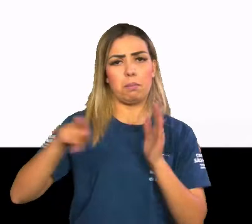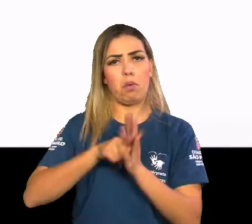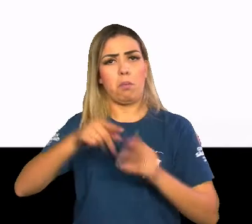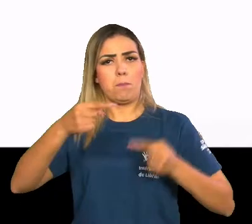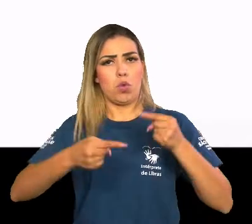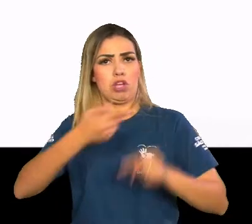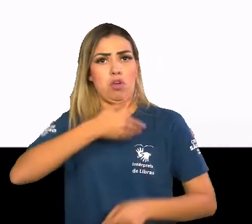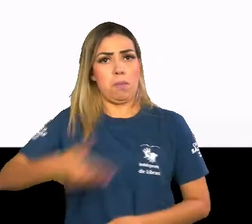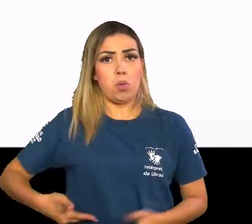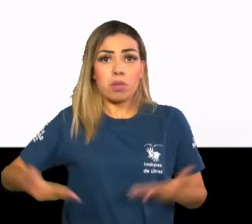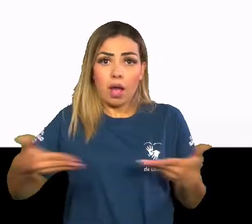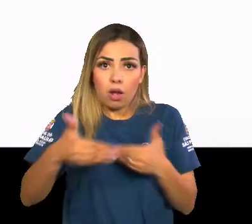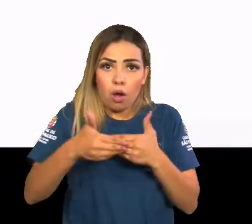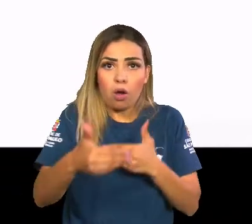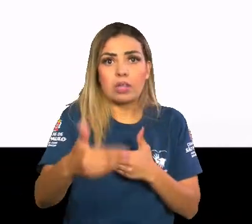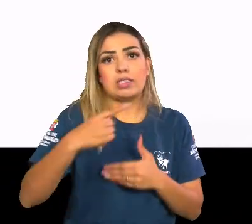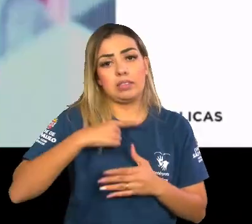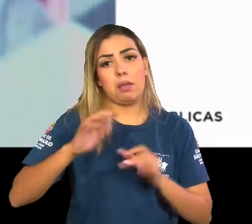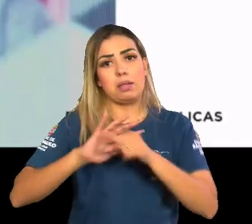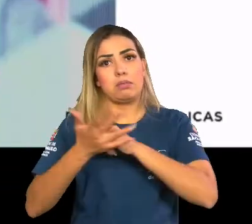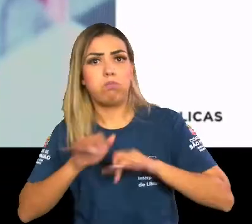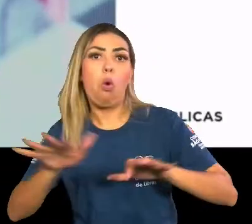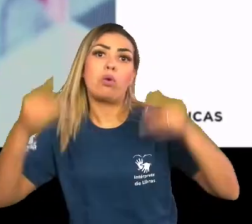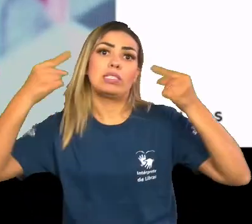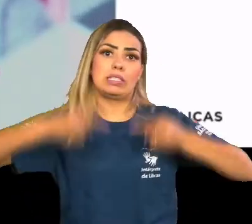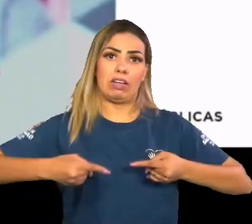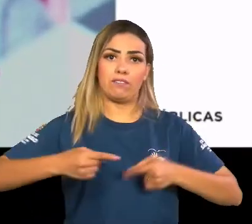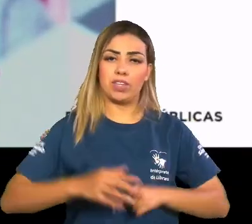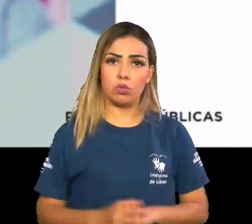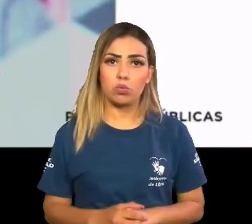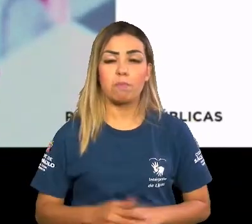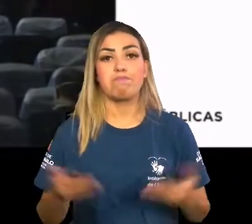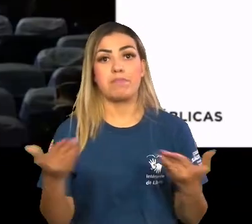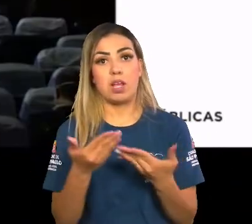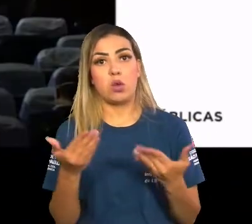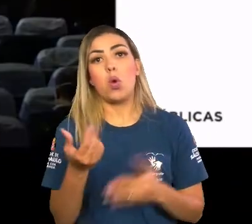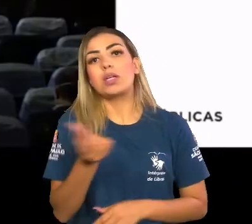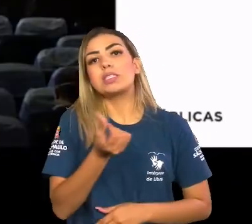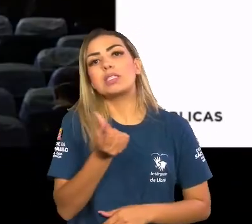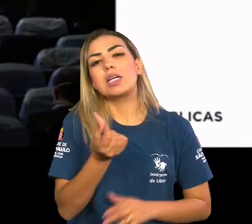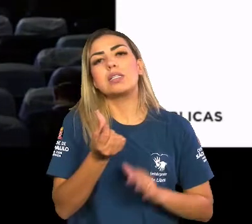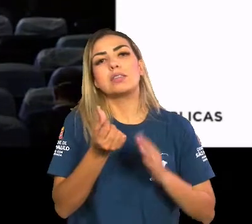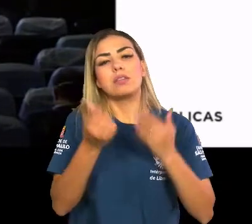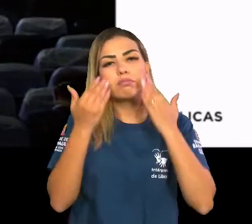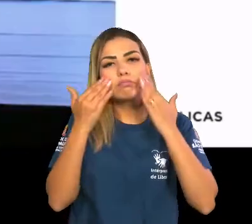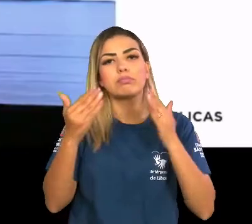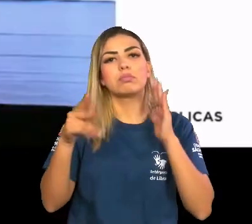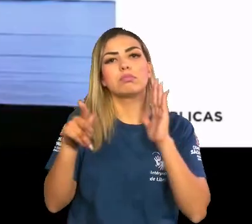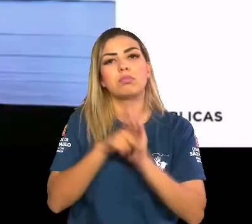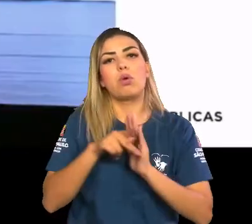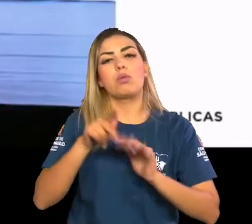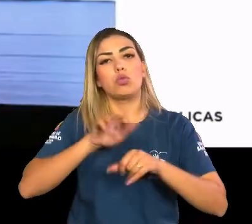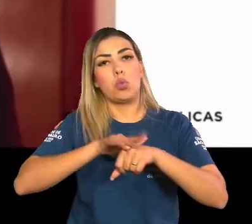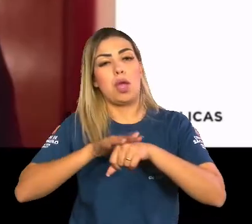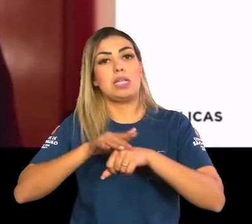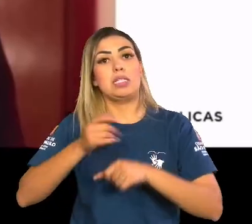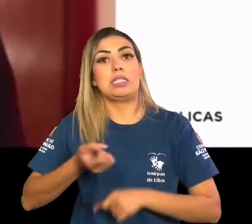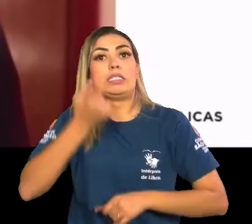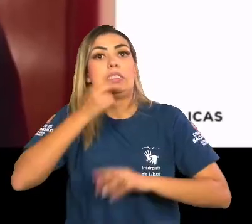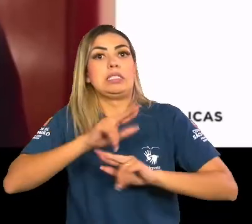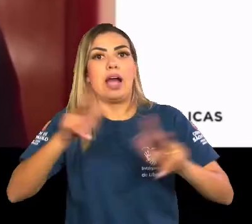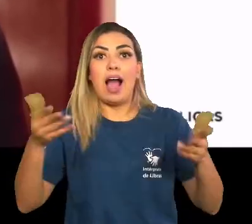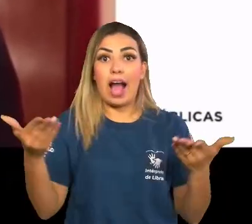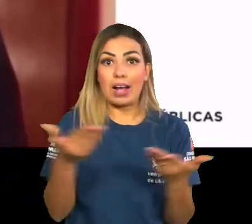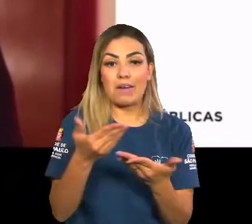foram desafiados pela pandemia. A sexta edição do Cenário de Doenças Raras no Brasil, pela primeira vez em formato